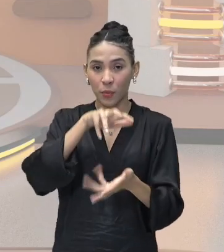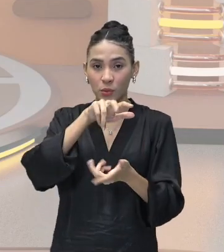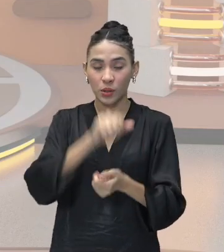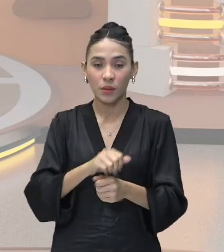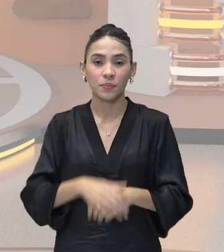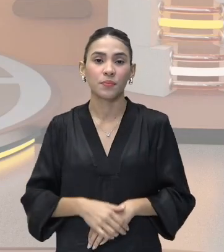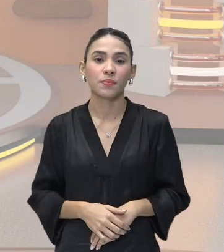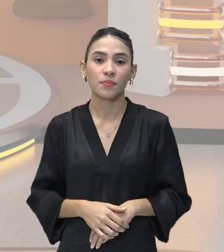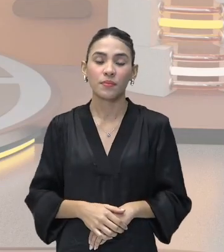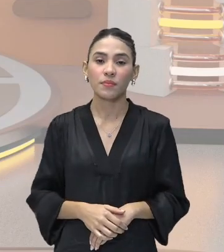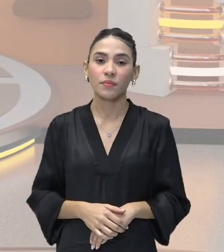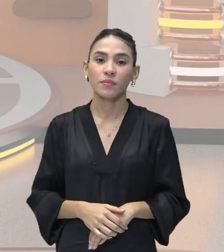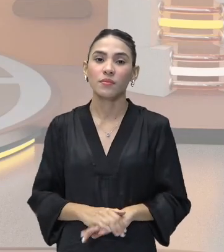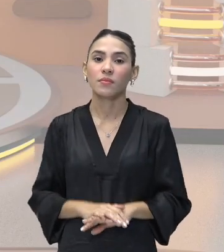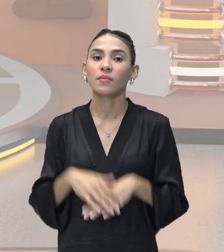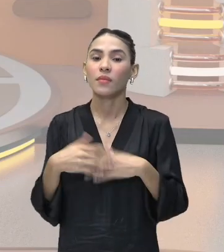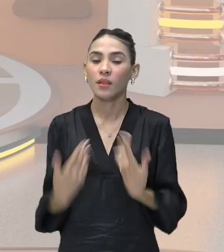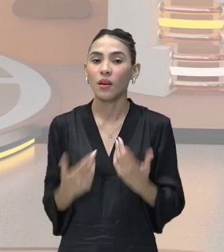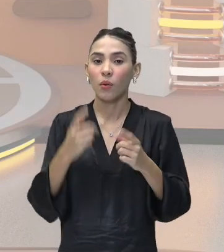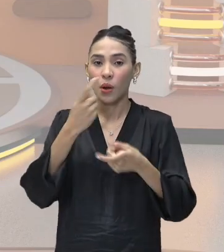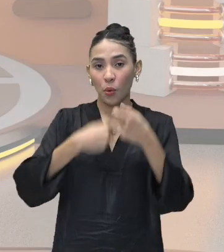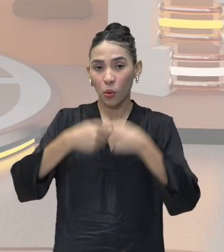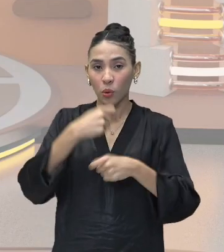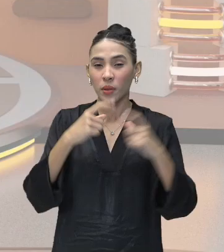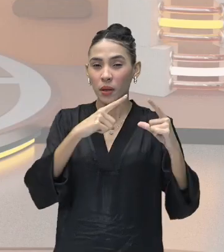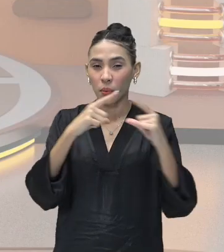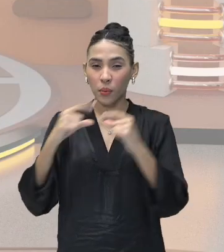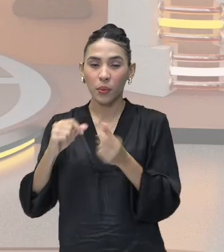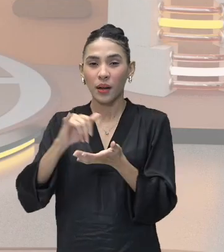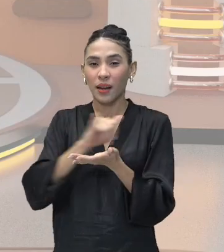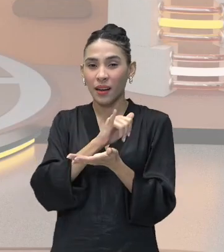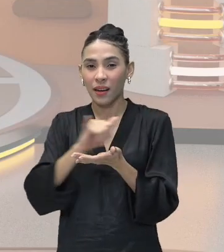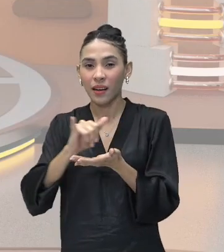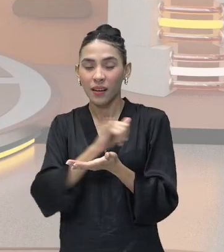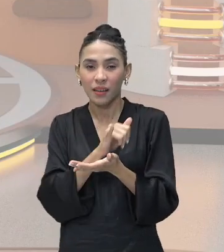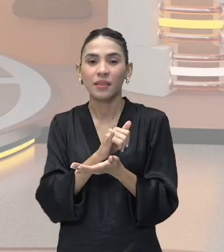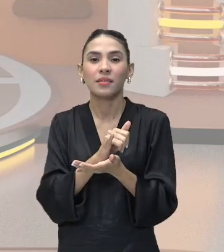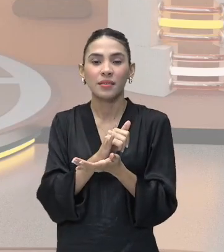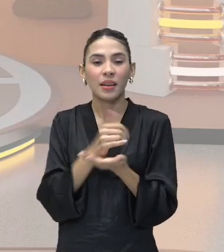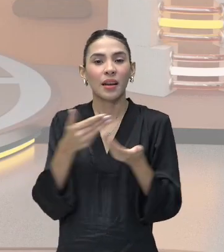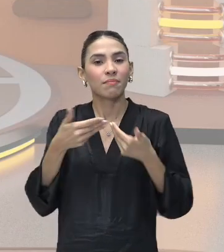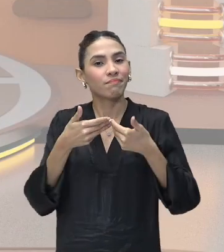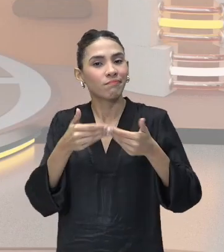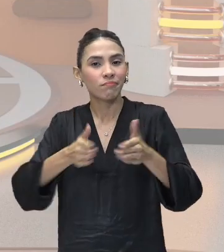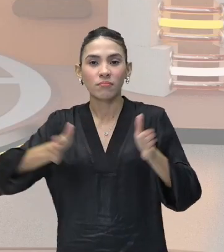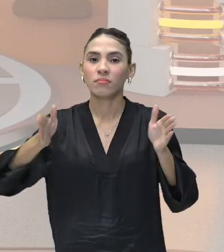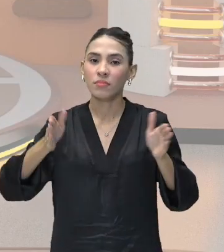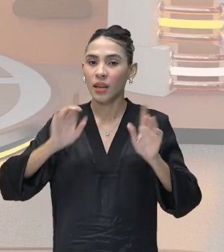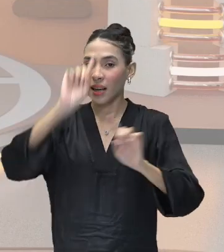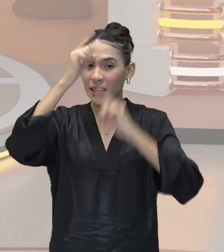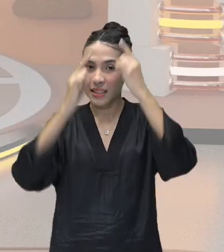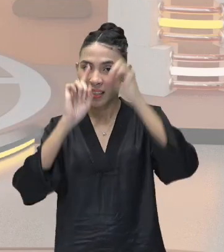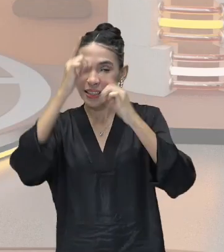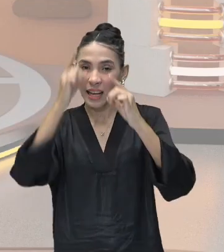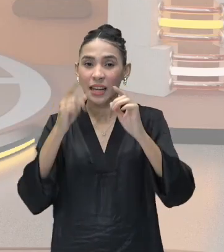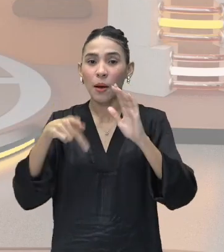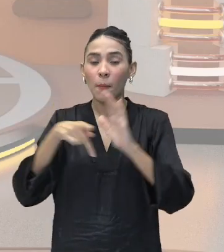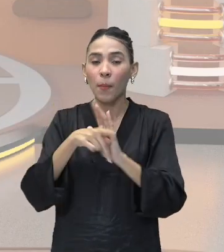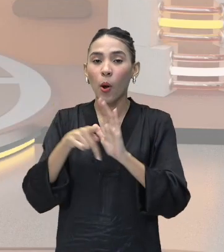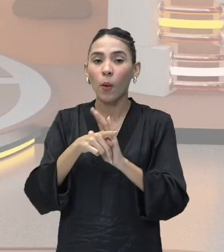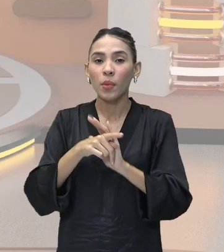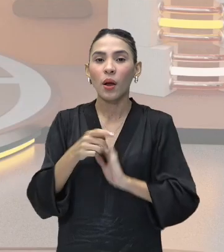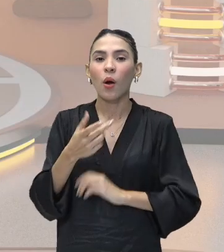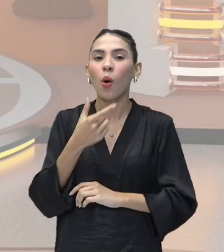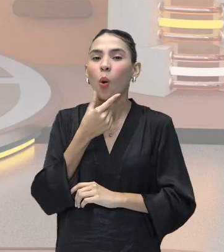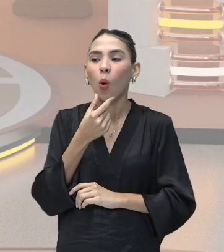Ou seja, a quebra da Bolsa de Valores de Nova York propiciou o cenário ideal para que as ideias do Hitler se